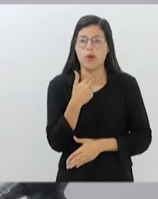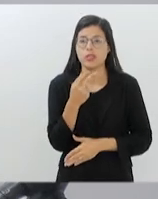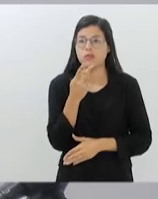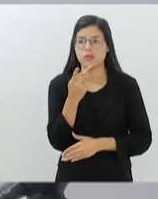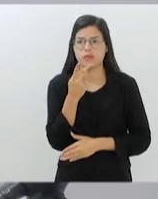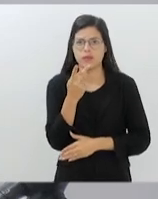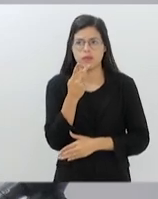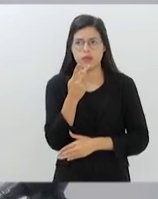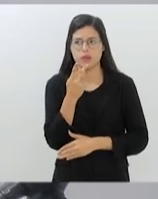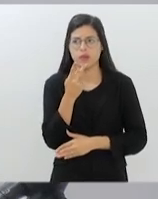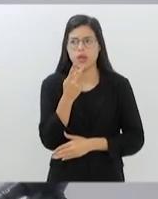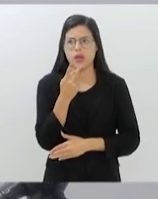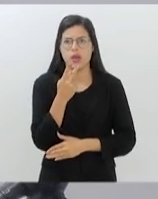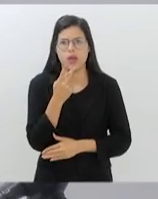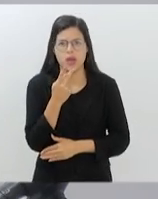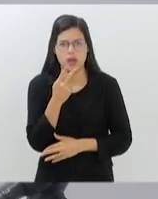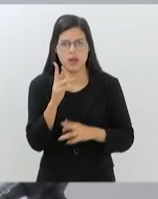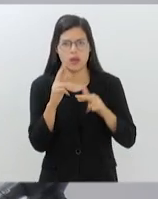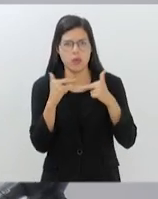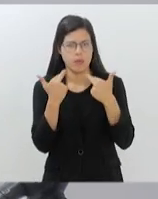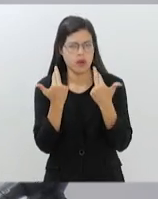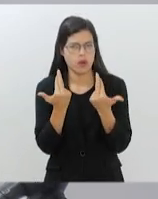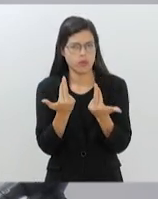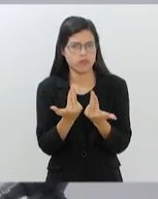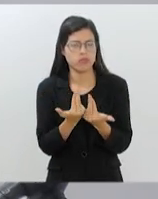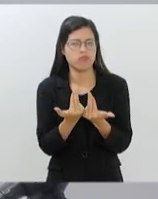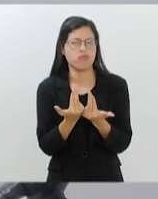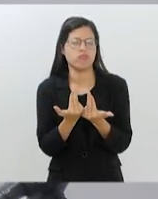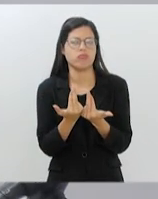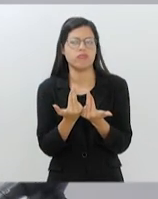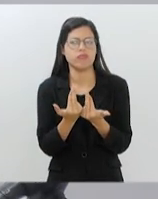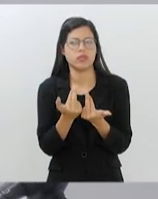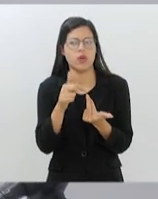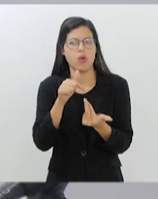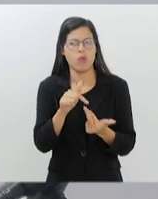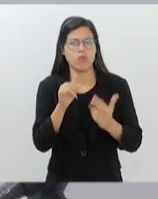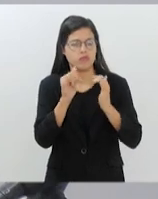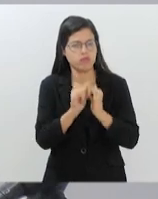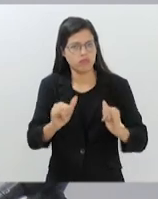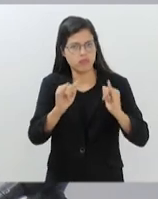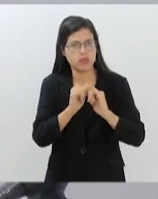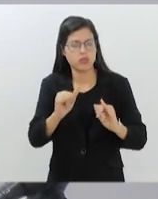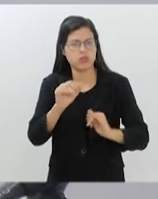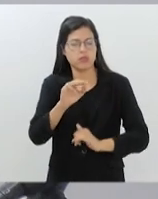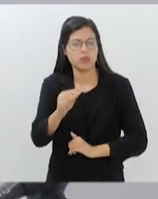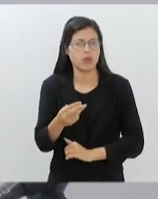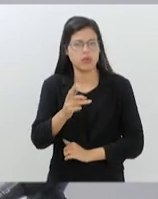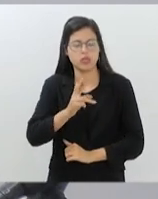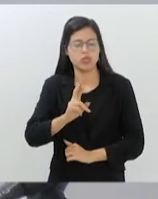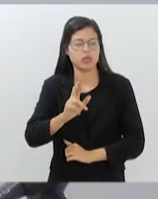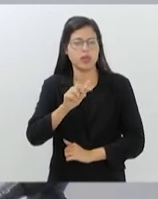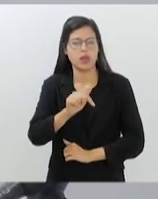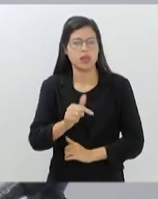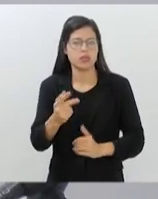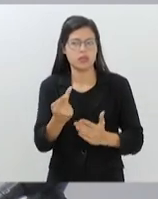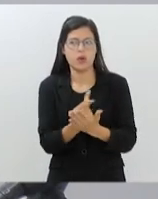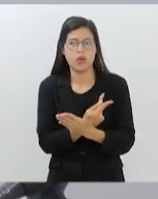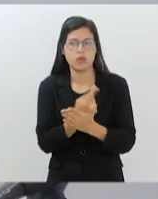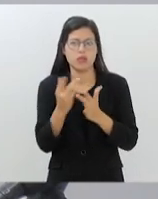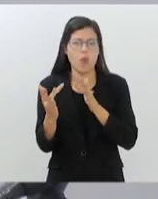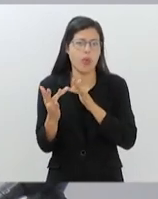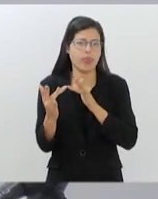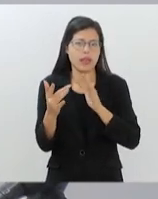que uma reunião dessa envergadura para cuidar de uma agência de uma campanha de milhões de reais ela se dá no seu contato de